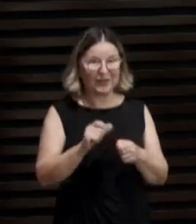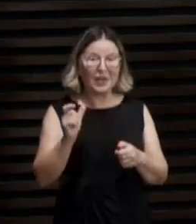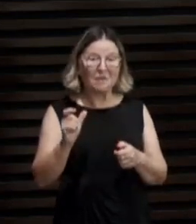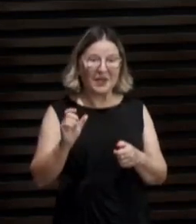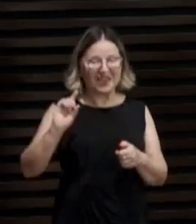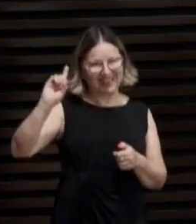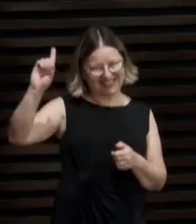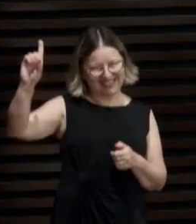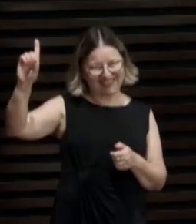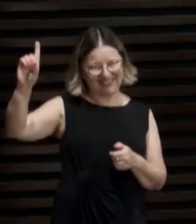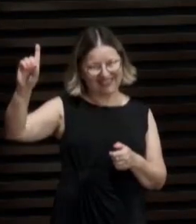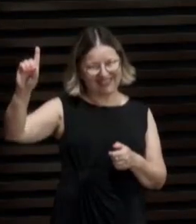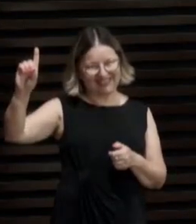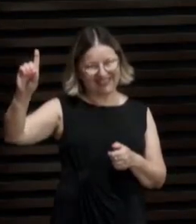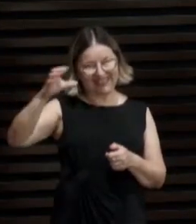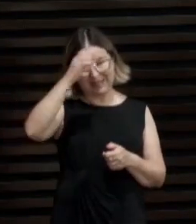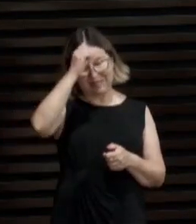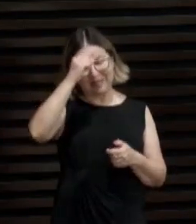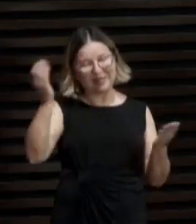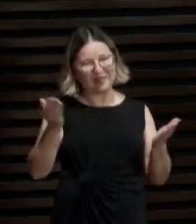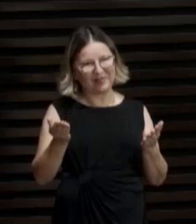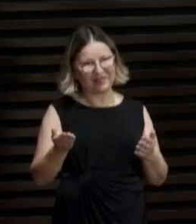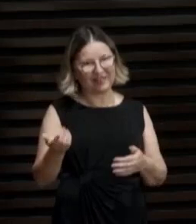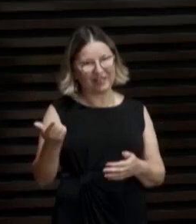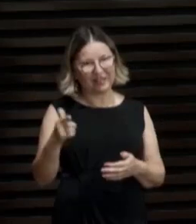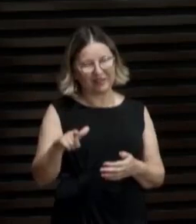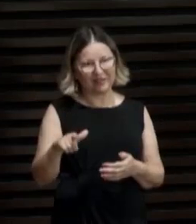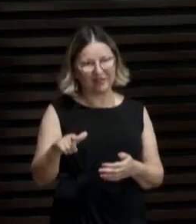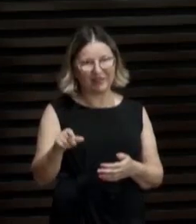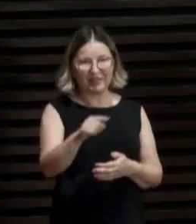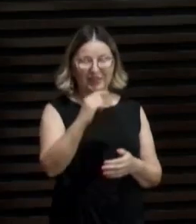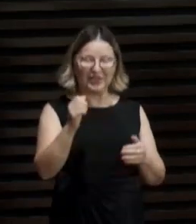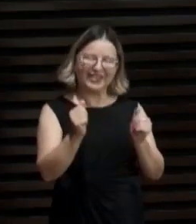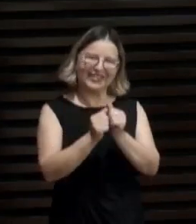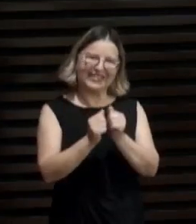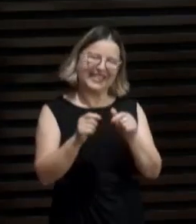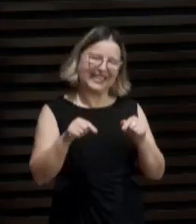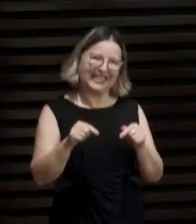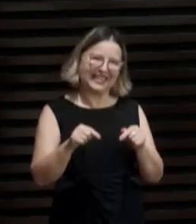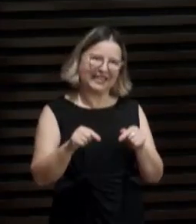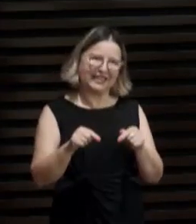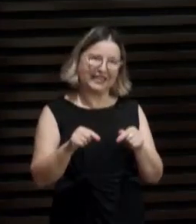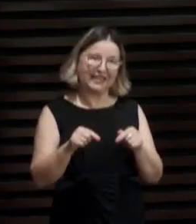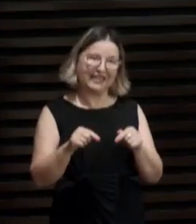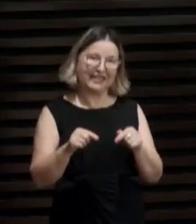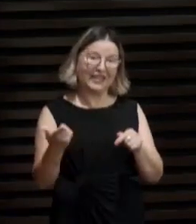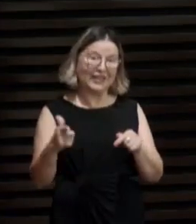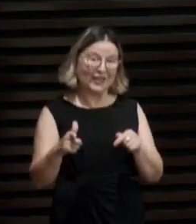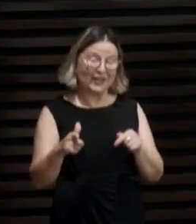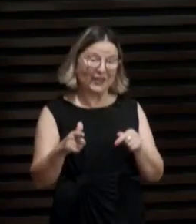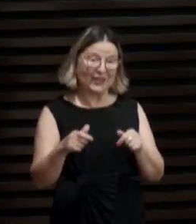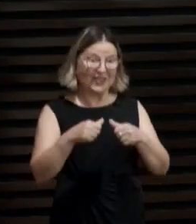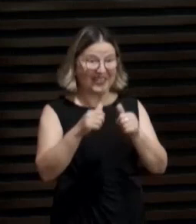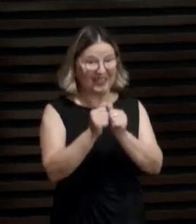de Deus? Mais uma vez nós estamos nos reunindo aqui. É mais uma reunião e à noite estaremos juntos com a graça de Deus para ouvir a